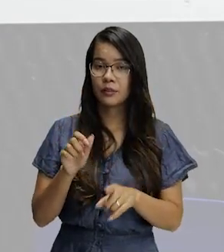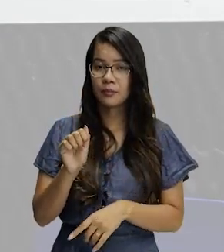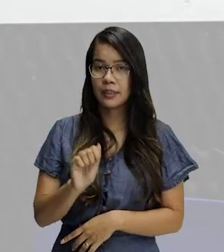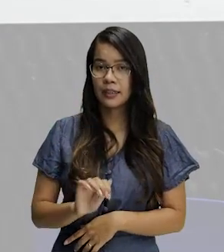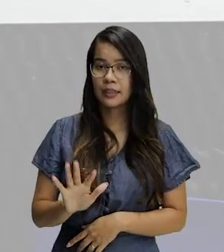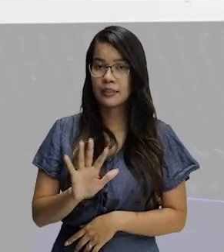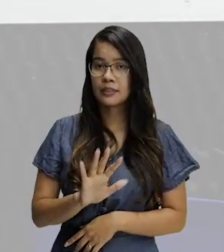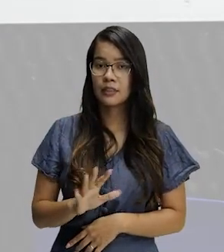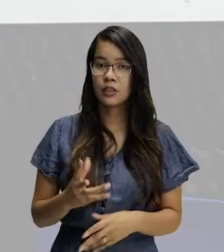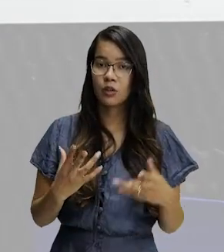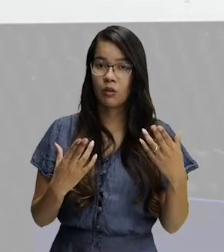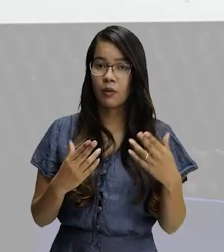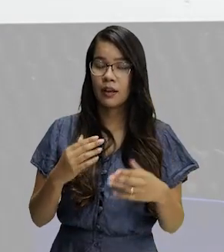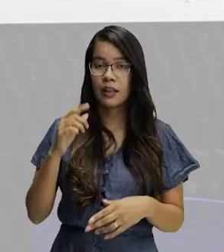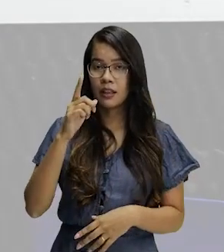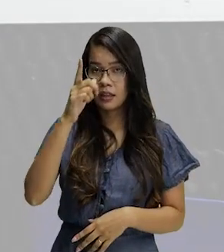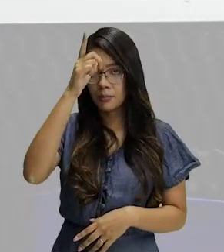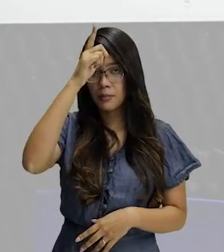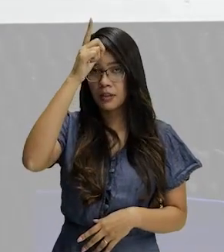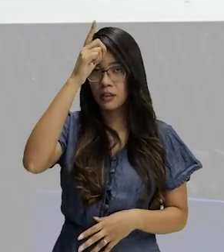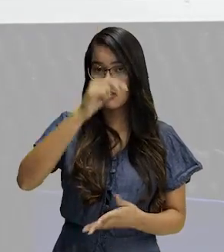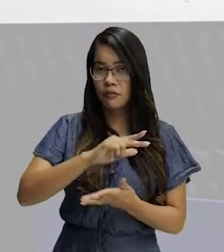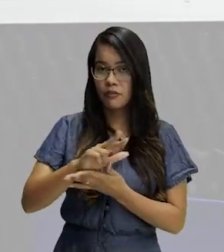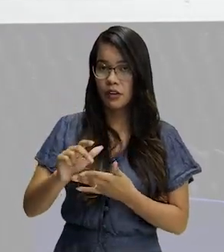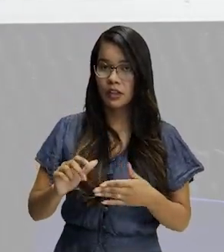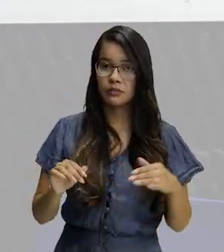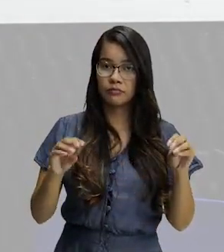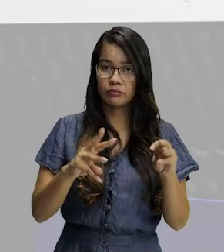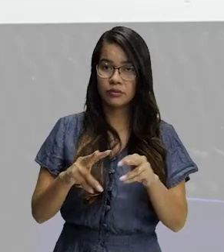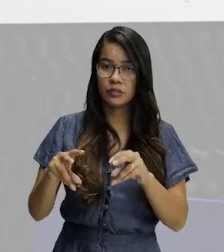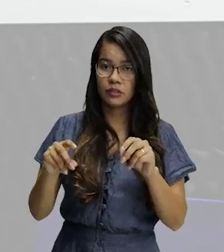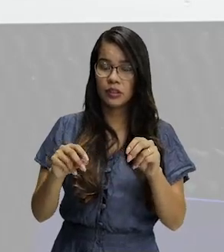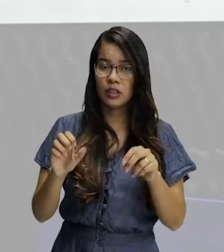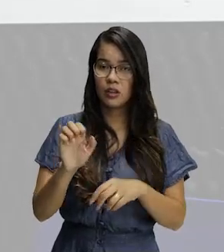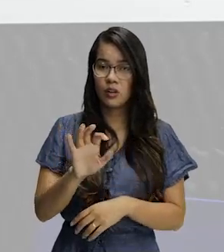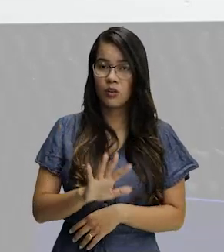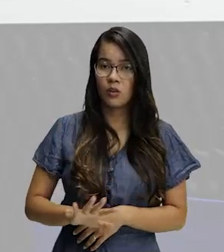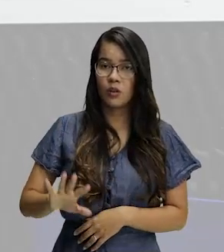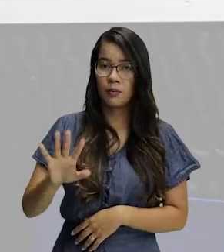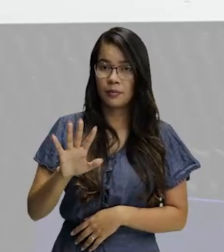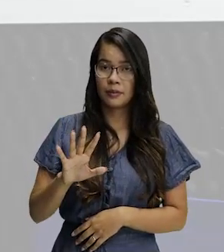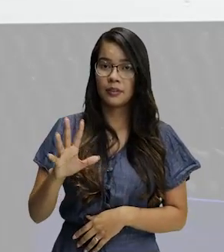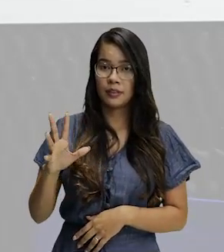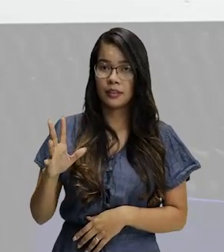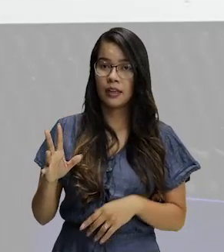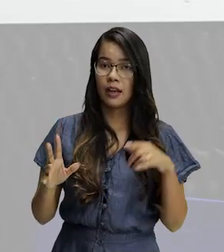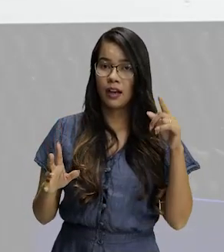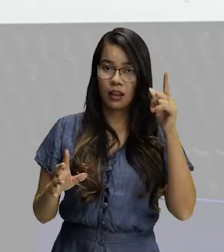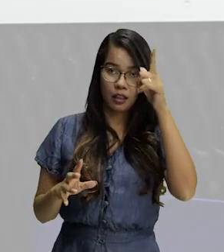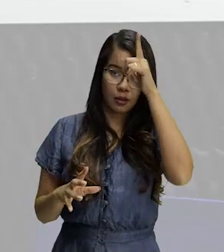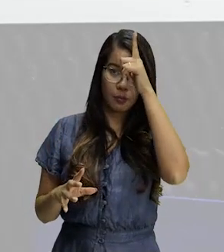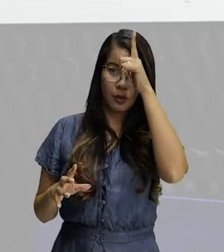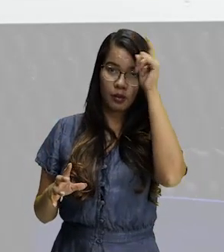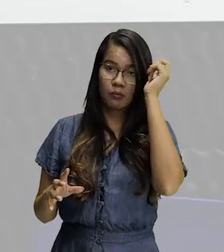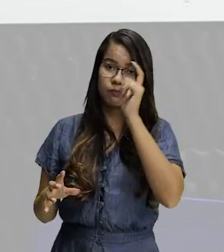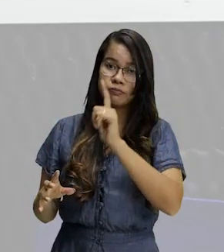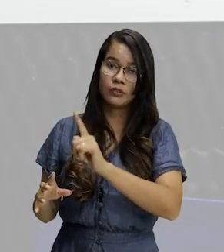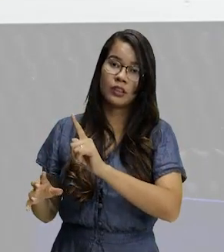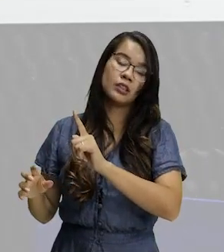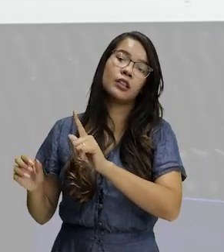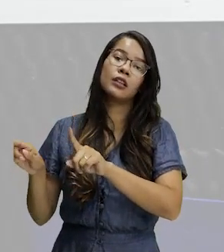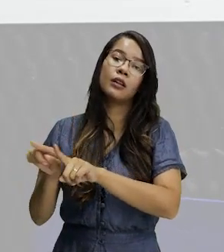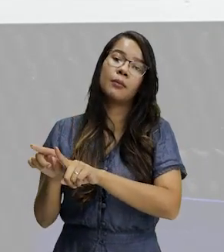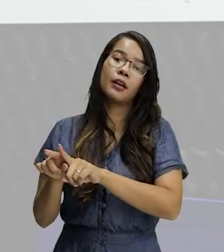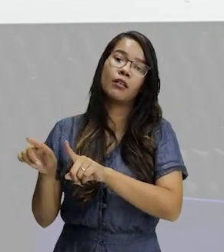ocupando vários territórios da Europa. A Alemanha, inclusive, ocupando a França de uma forma inteligente. Ou seja,